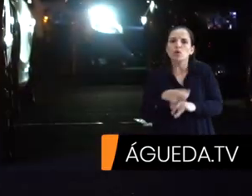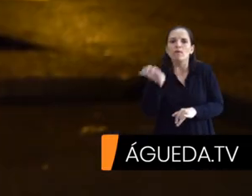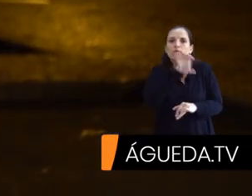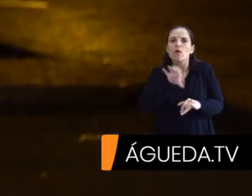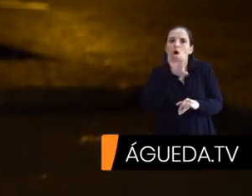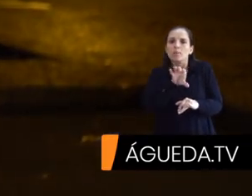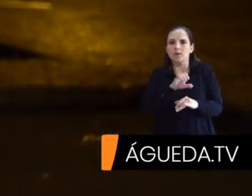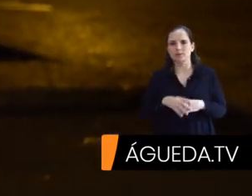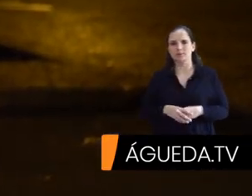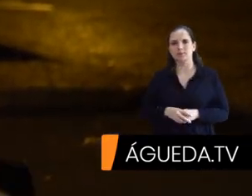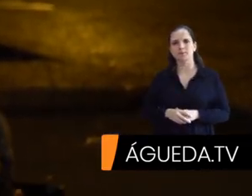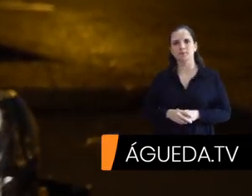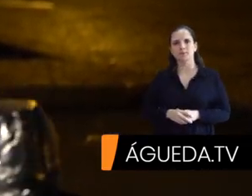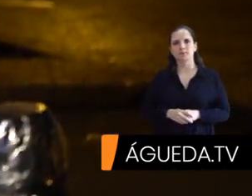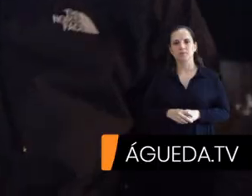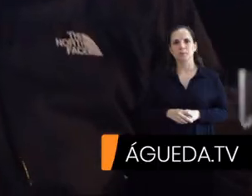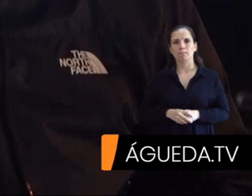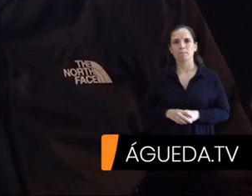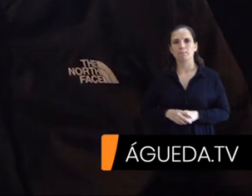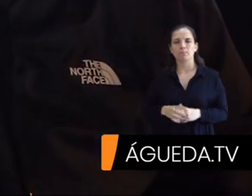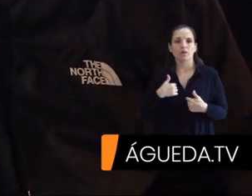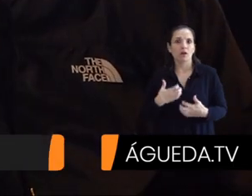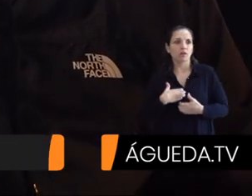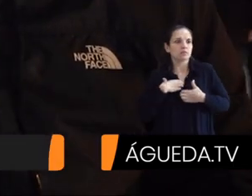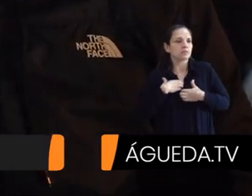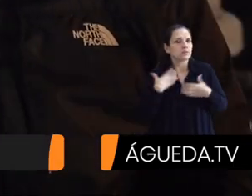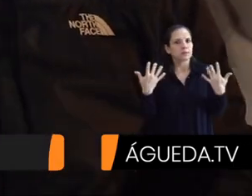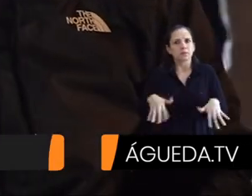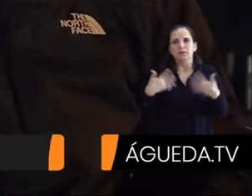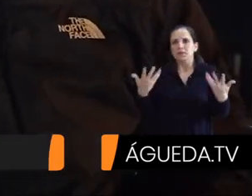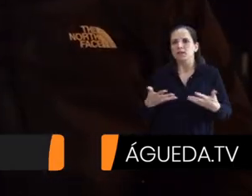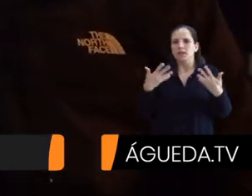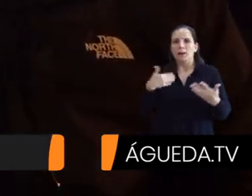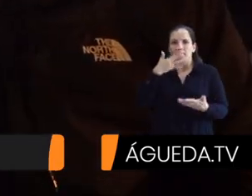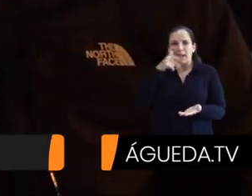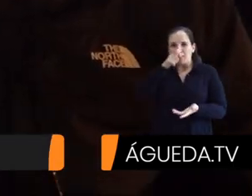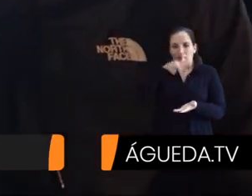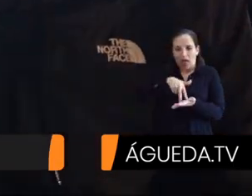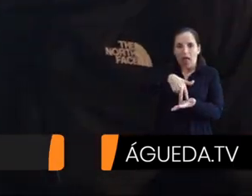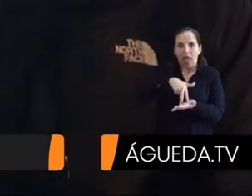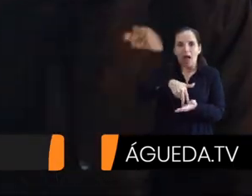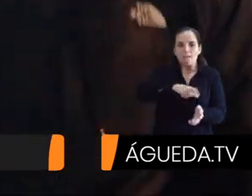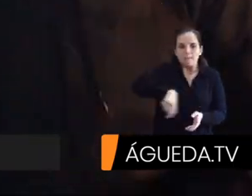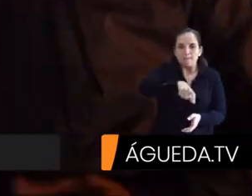de chegarmos às pessoas. Olha, sinto-me um autêntico peão na passadeira.